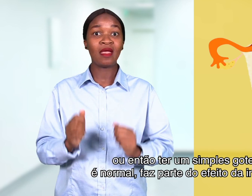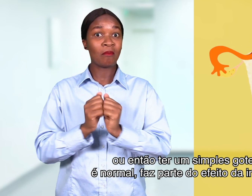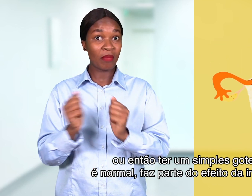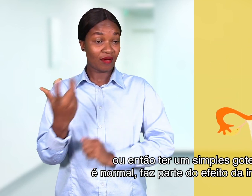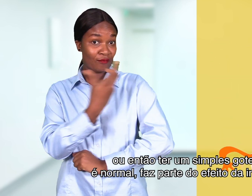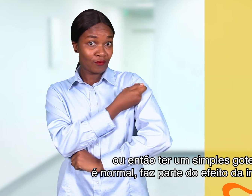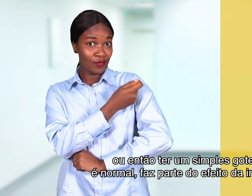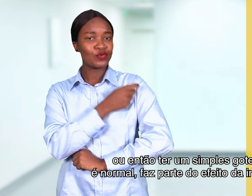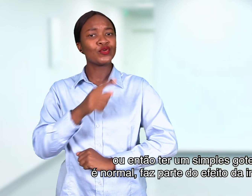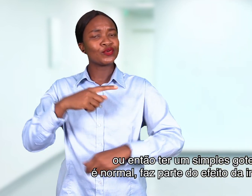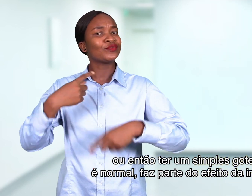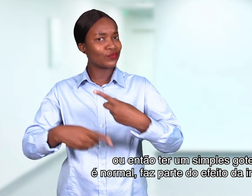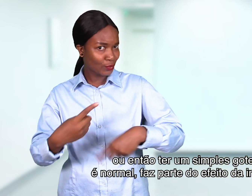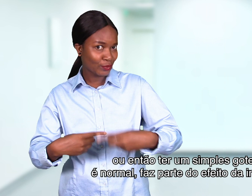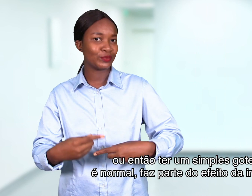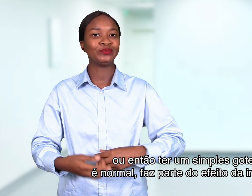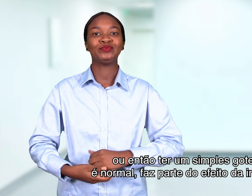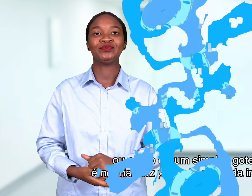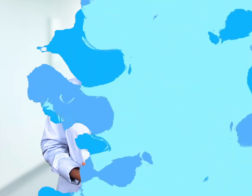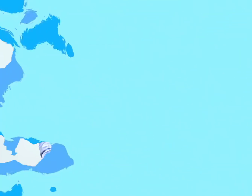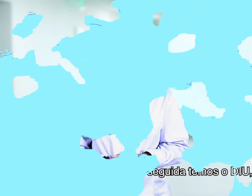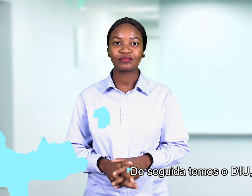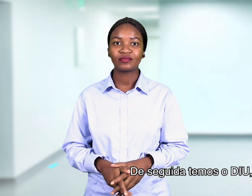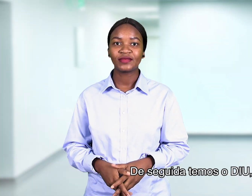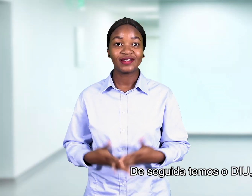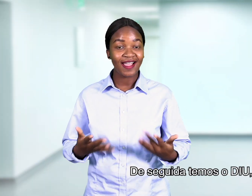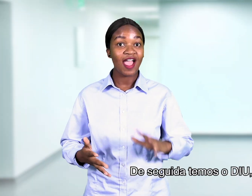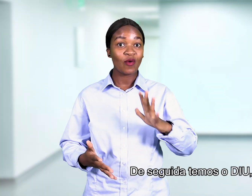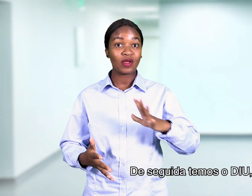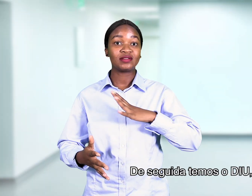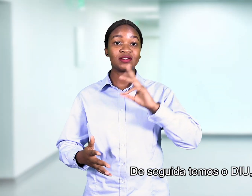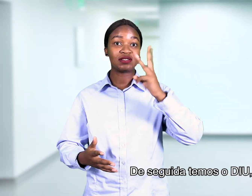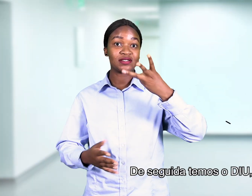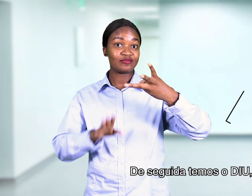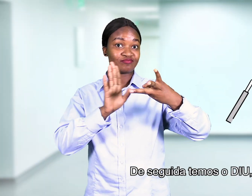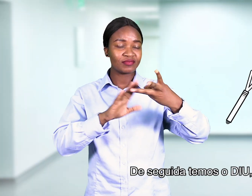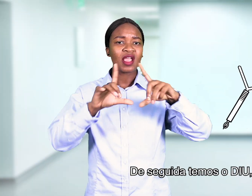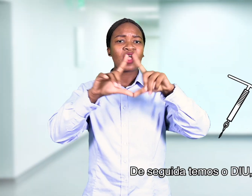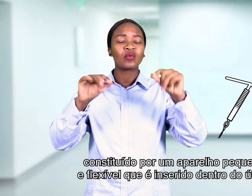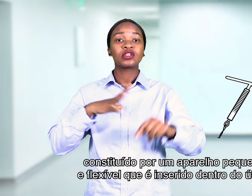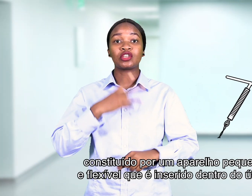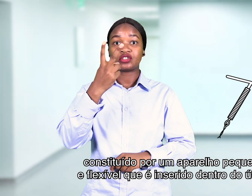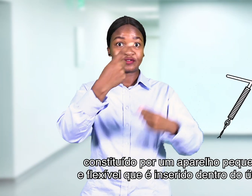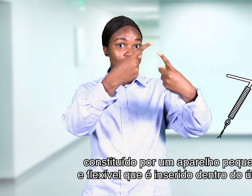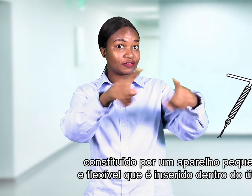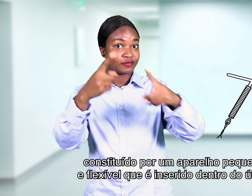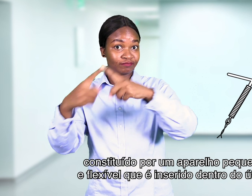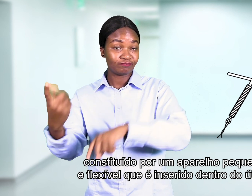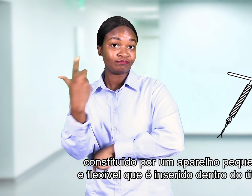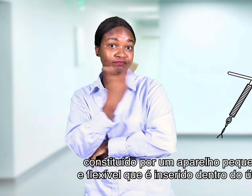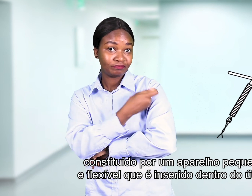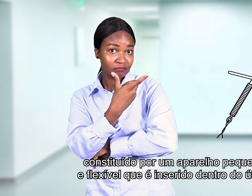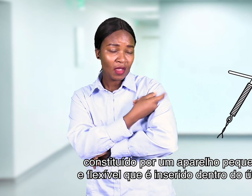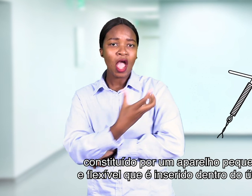gotejo. É normal, faz parte do efeito da injeção. De seguida, temos o DIU, constituído por um